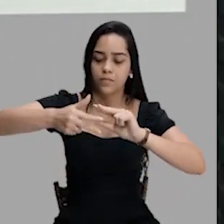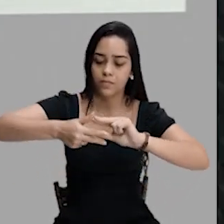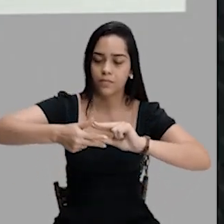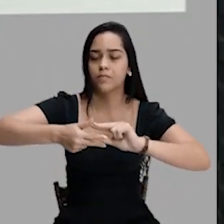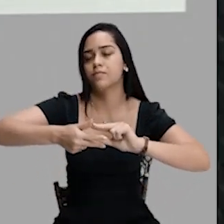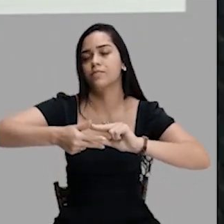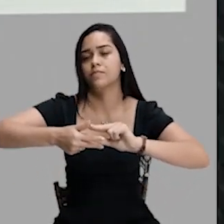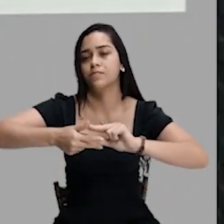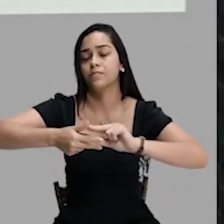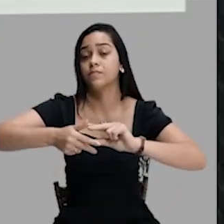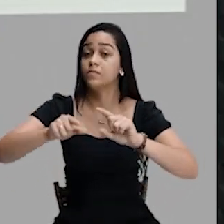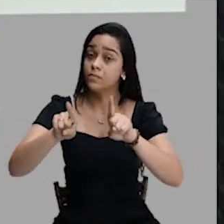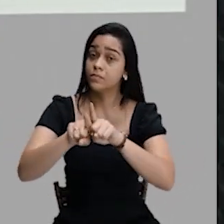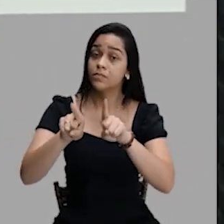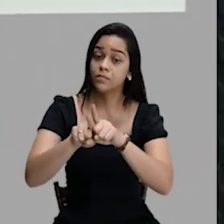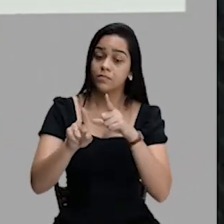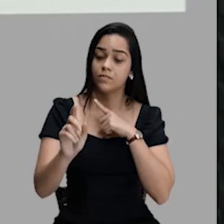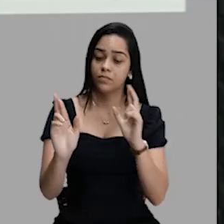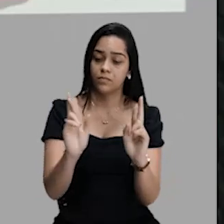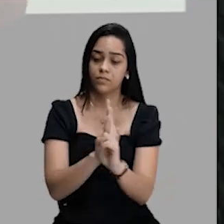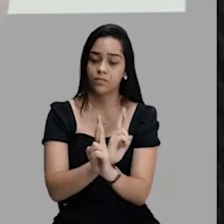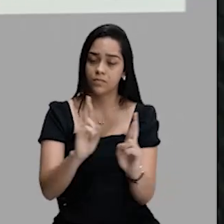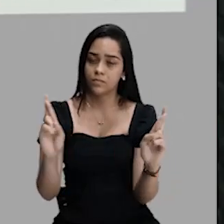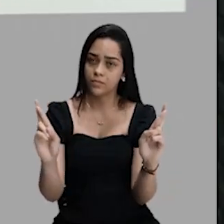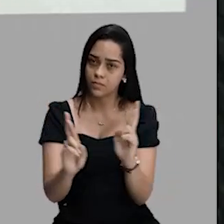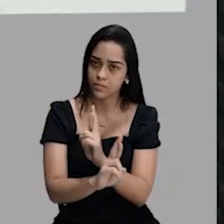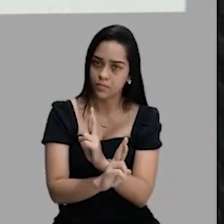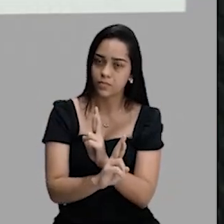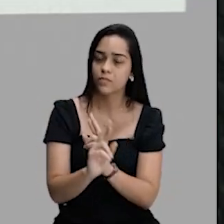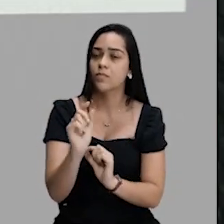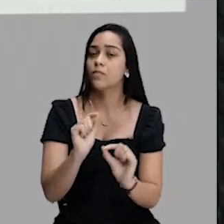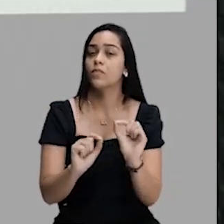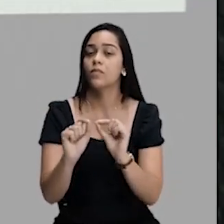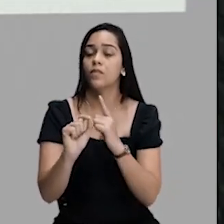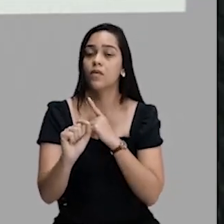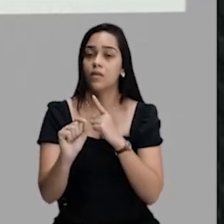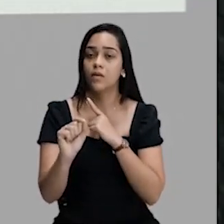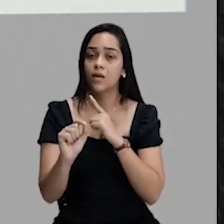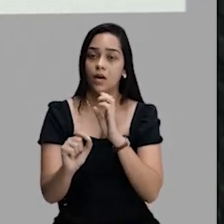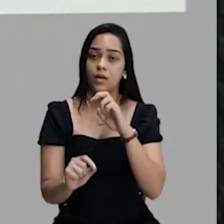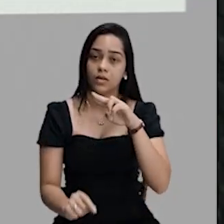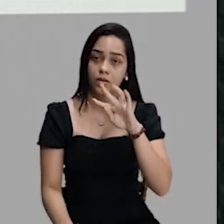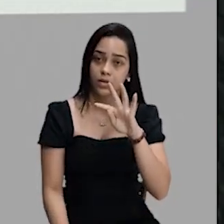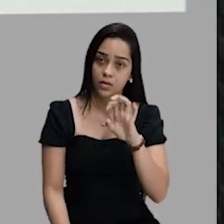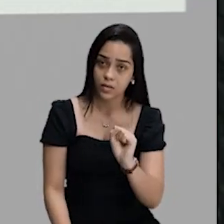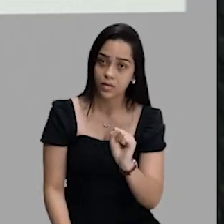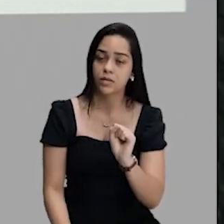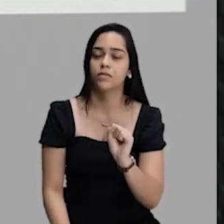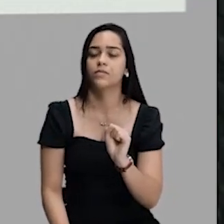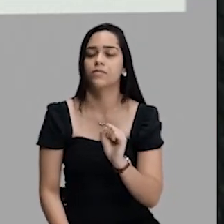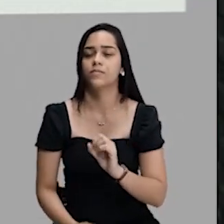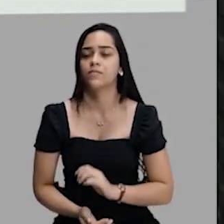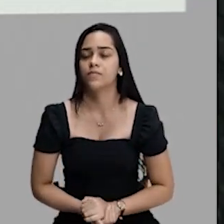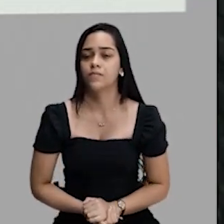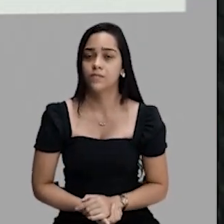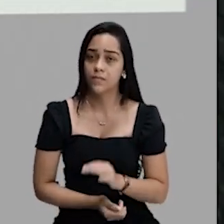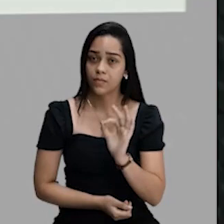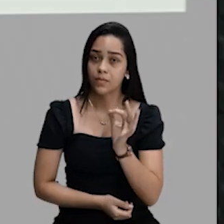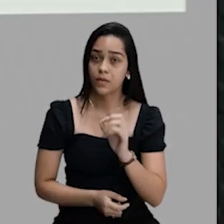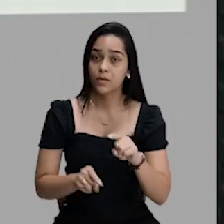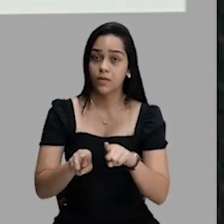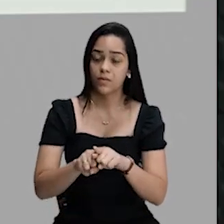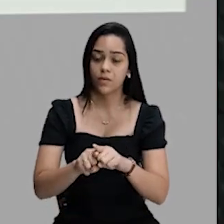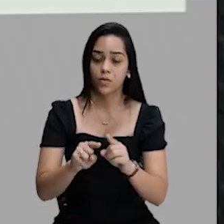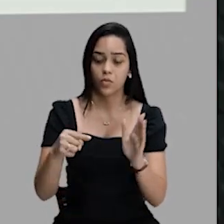face e aresta, eles estão associados justamente a esses entes primitivos. Tá?